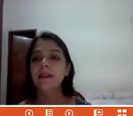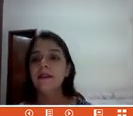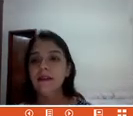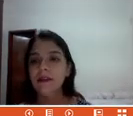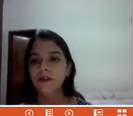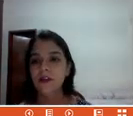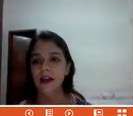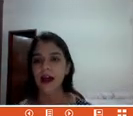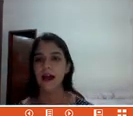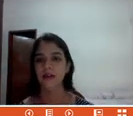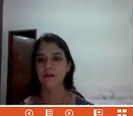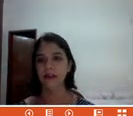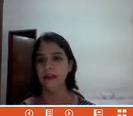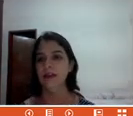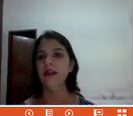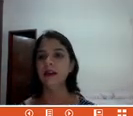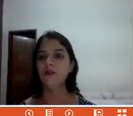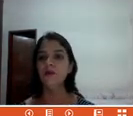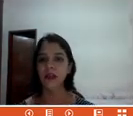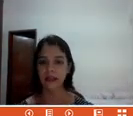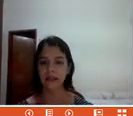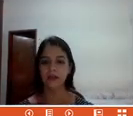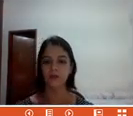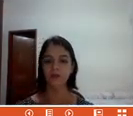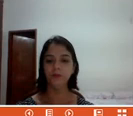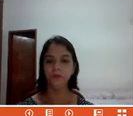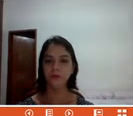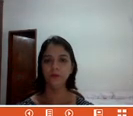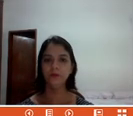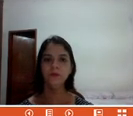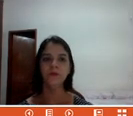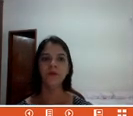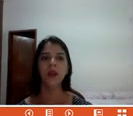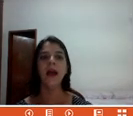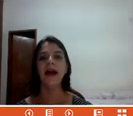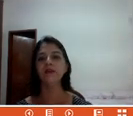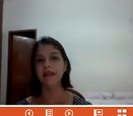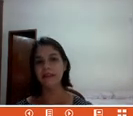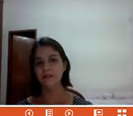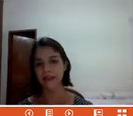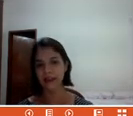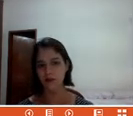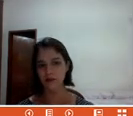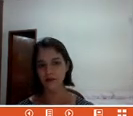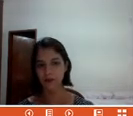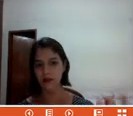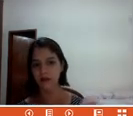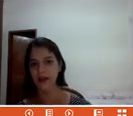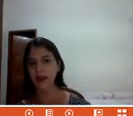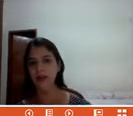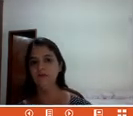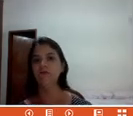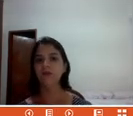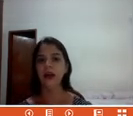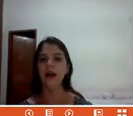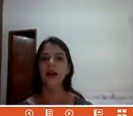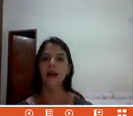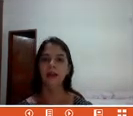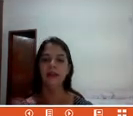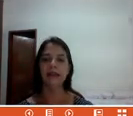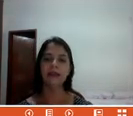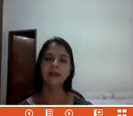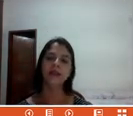está tentando falar, que facilita a compreensão. A expressão facial, conforme eu já falei,